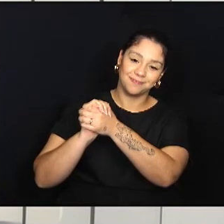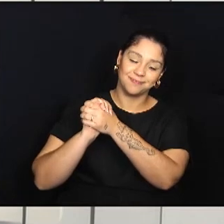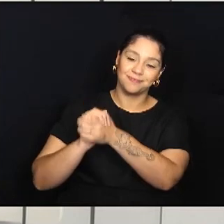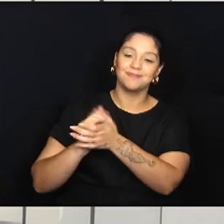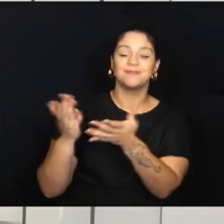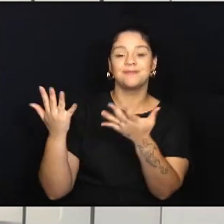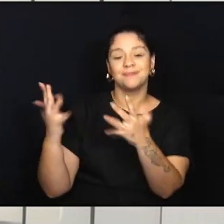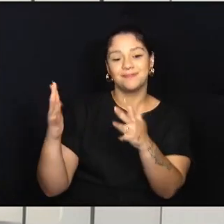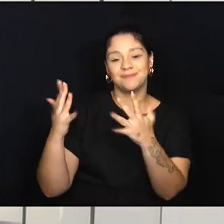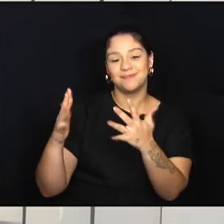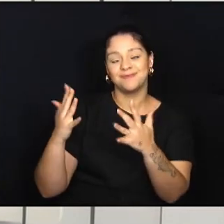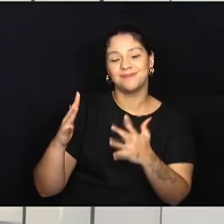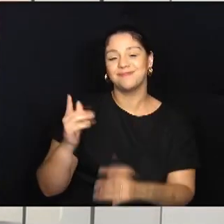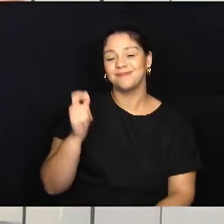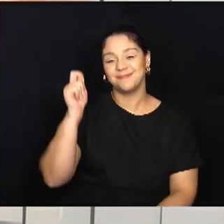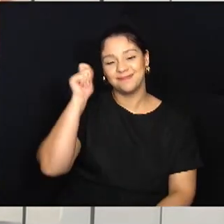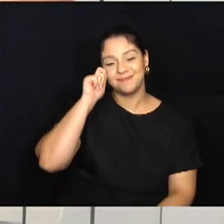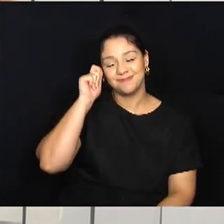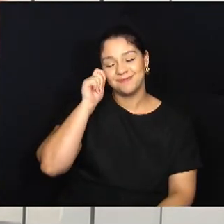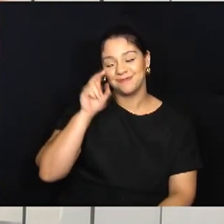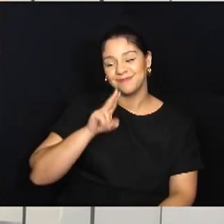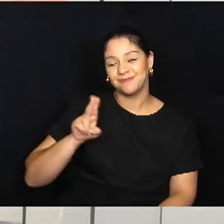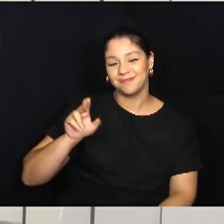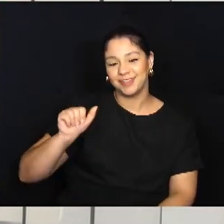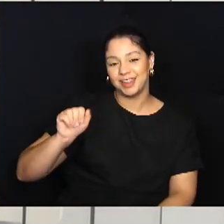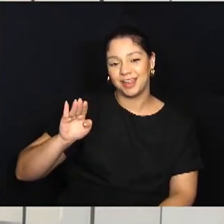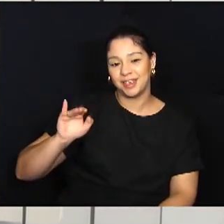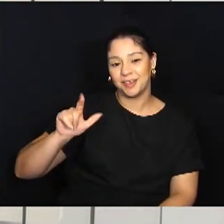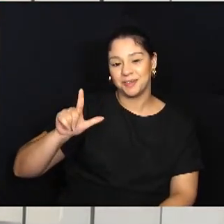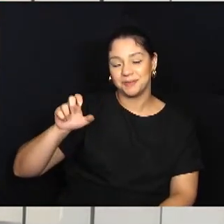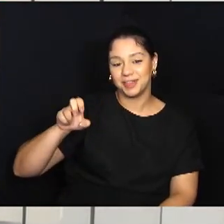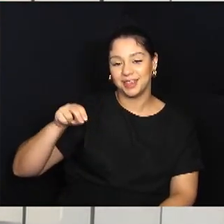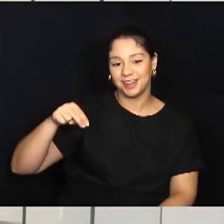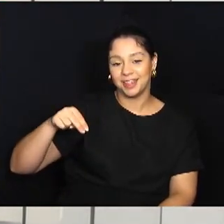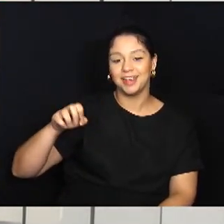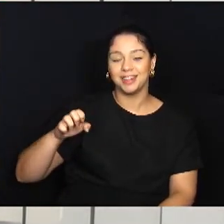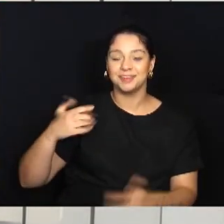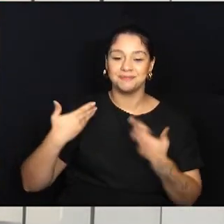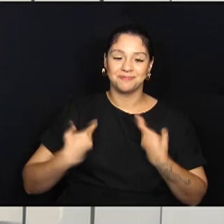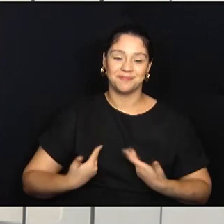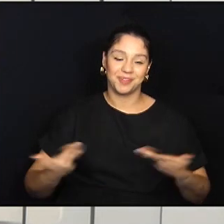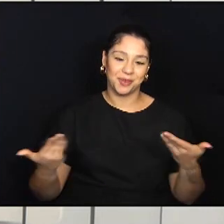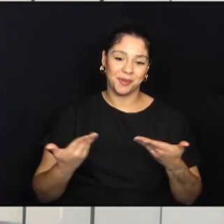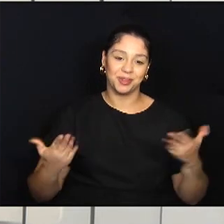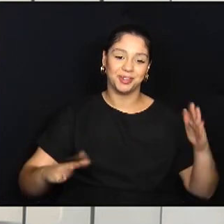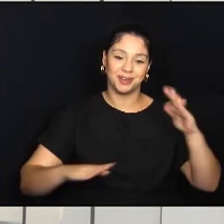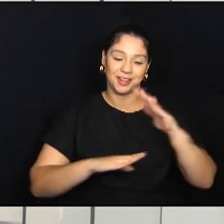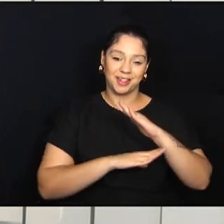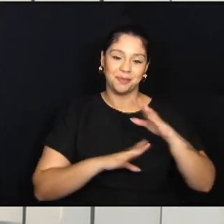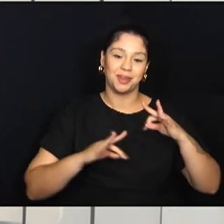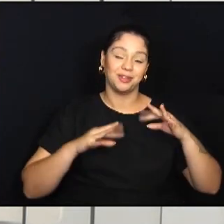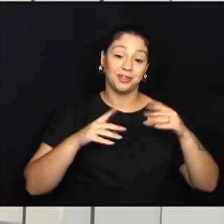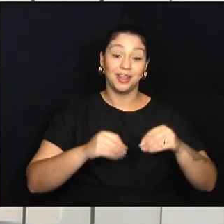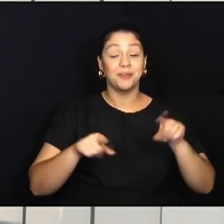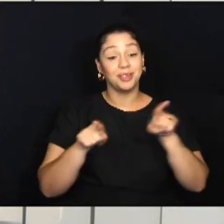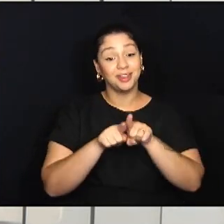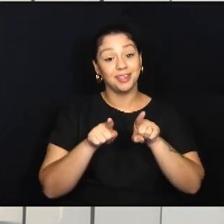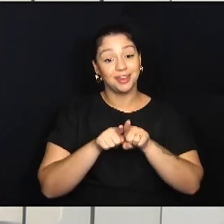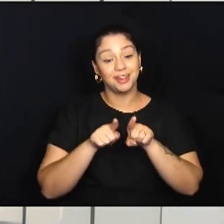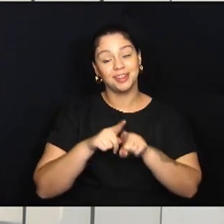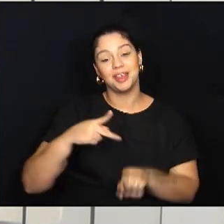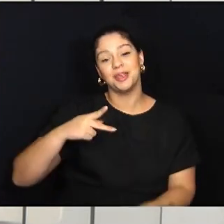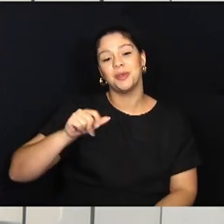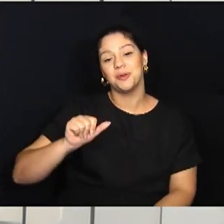parabéns para a Abilene Amorim, que hoje está aqui no nosso Câmara Total, e também a Patrícia, que